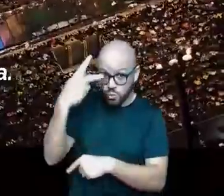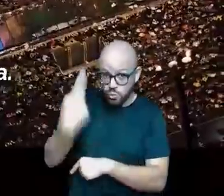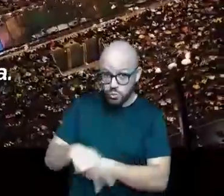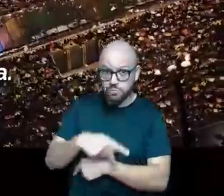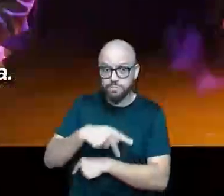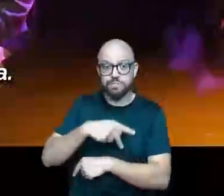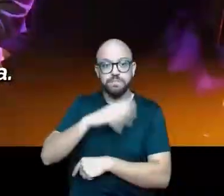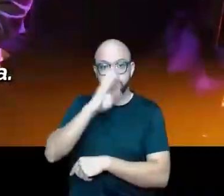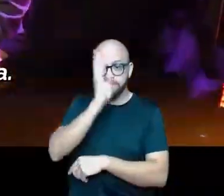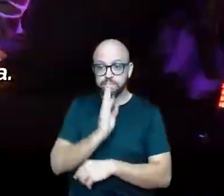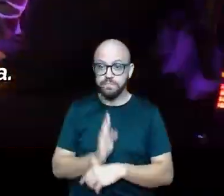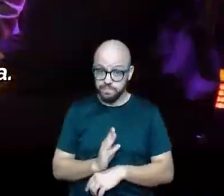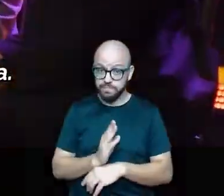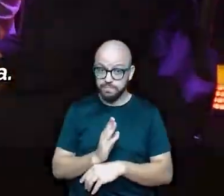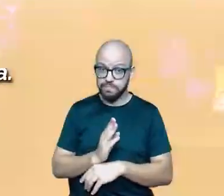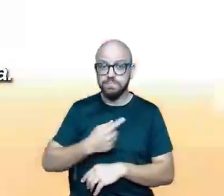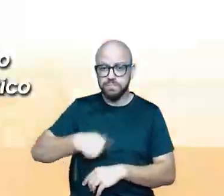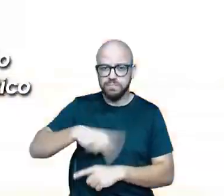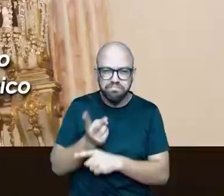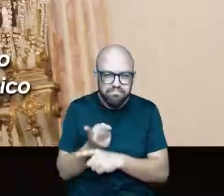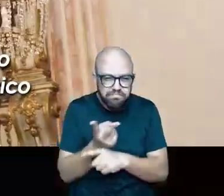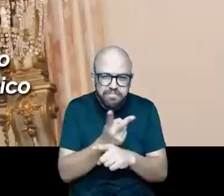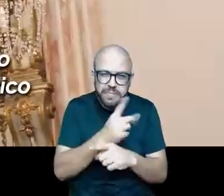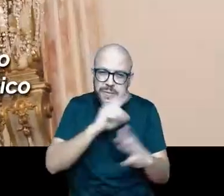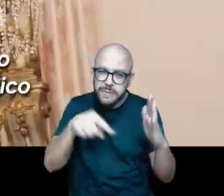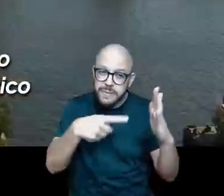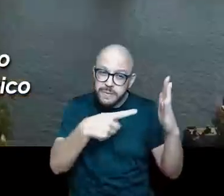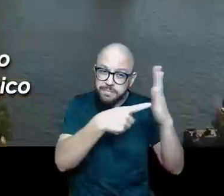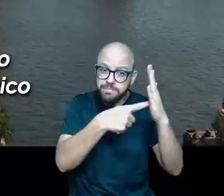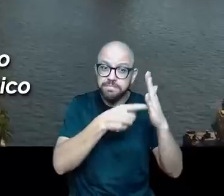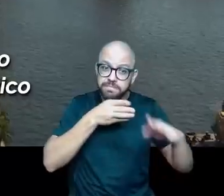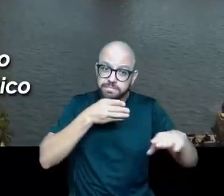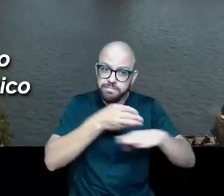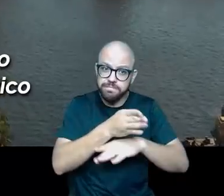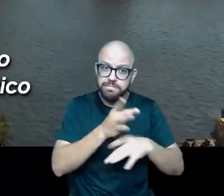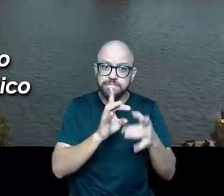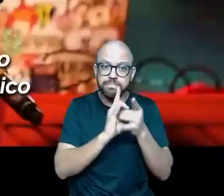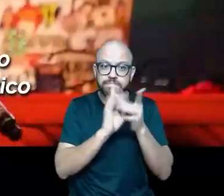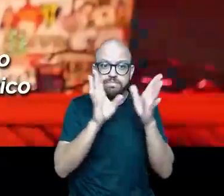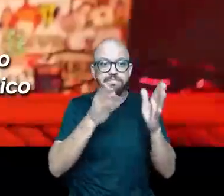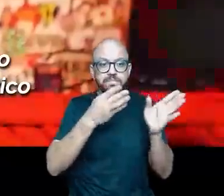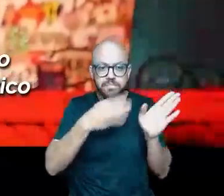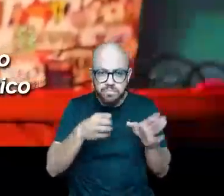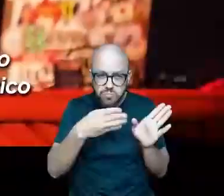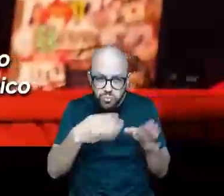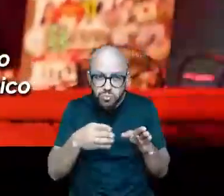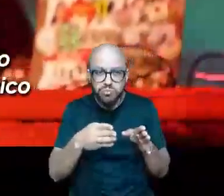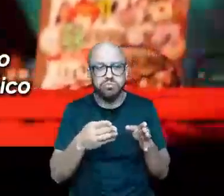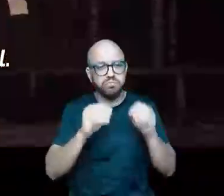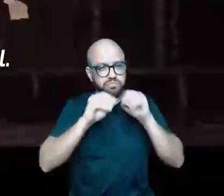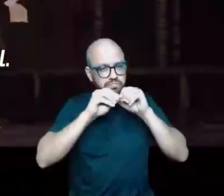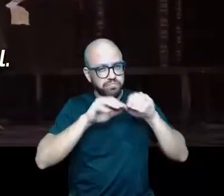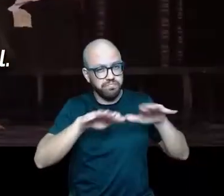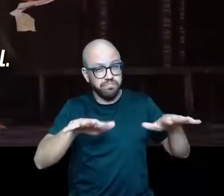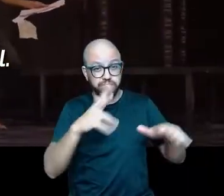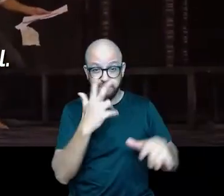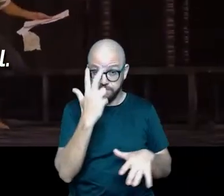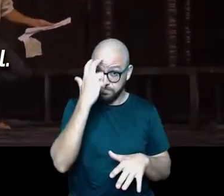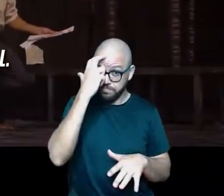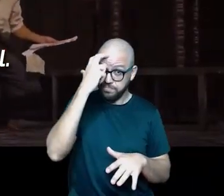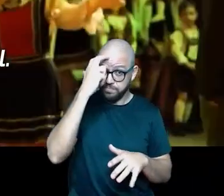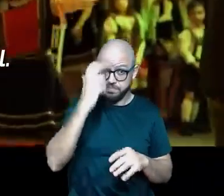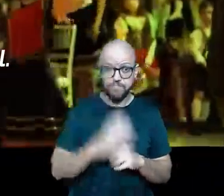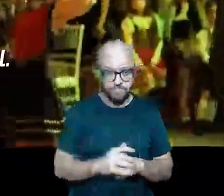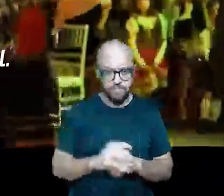de incentivo à cultura brasileira. Com ela, perseguimos a missão de assegurar o acesso democrático à produção